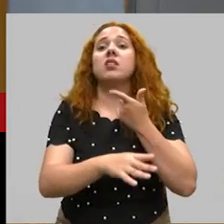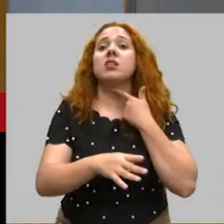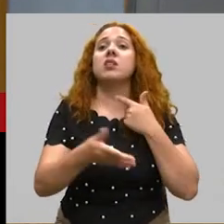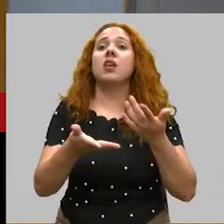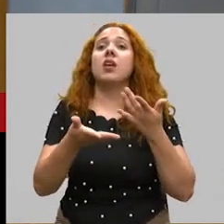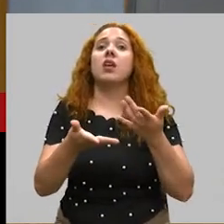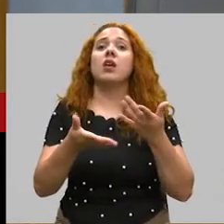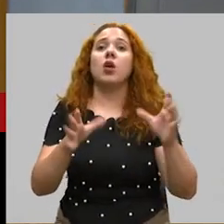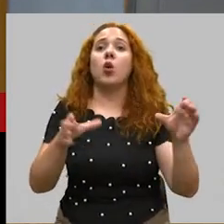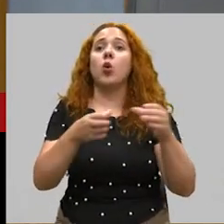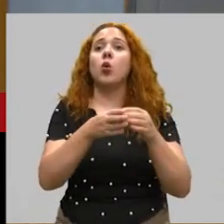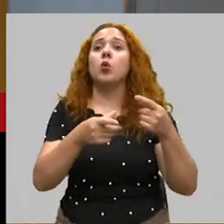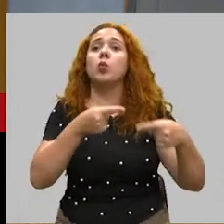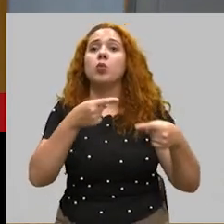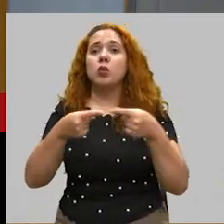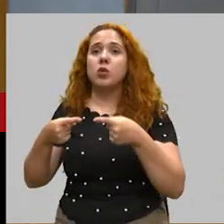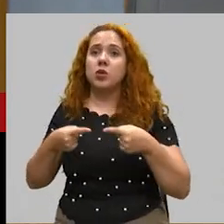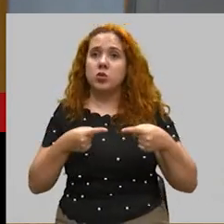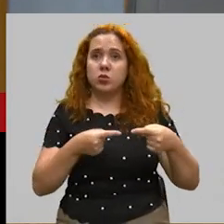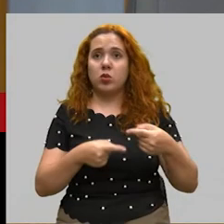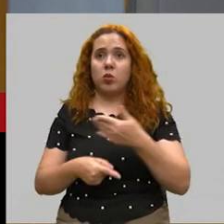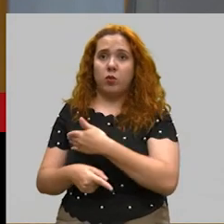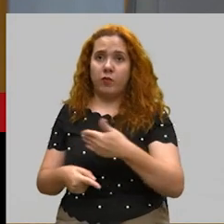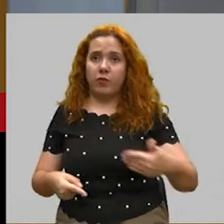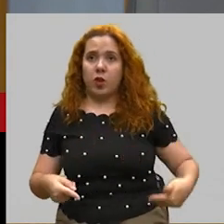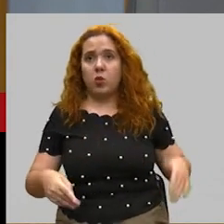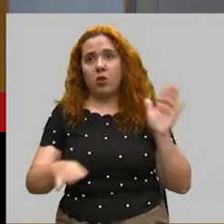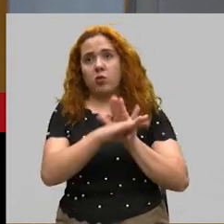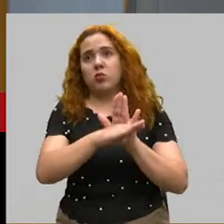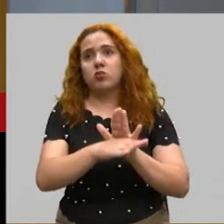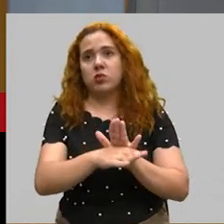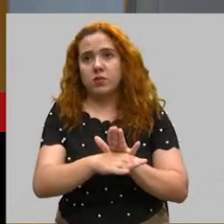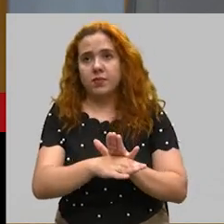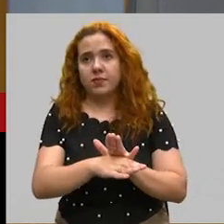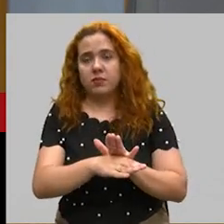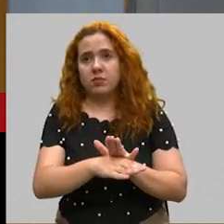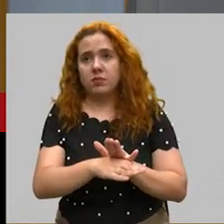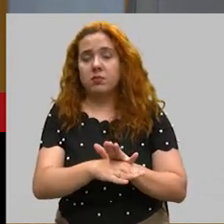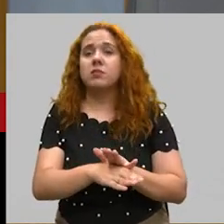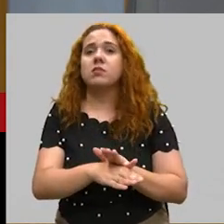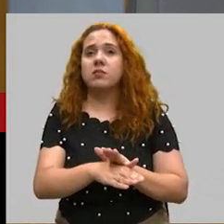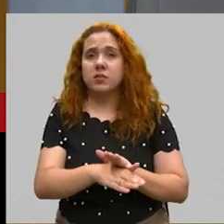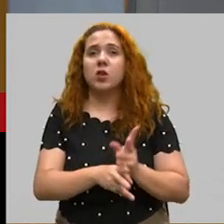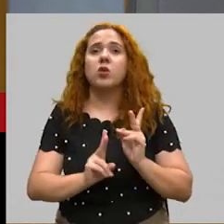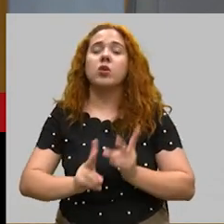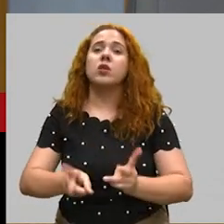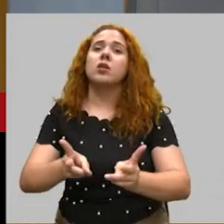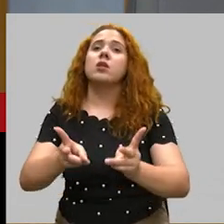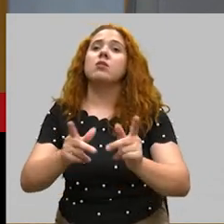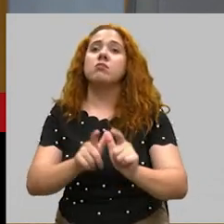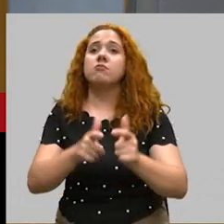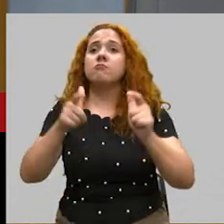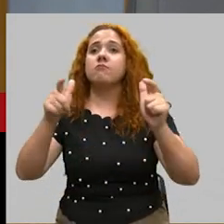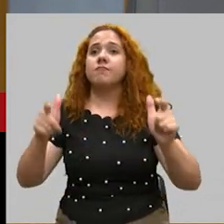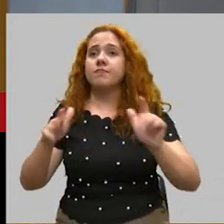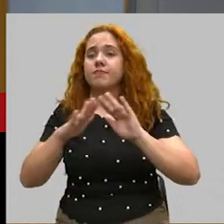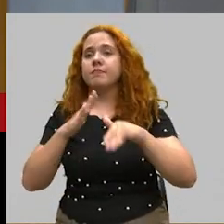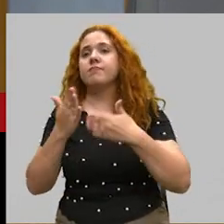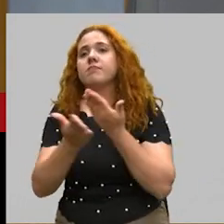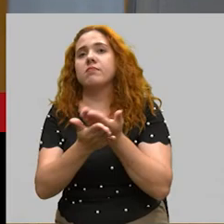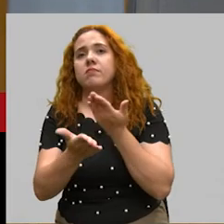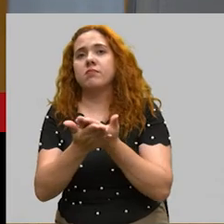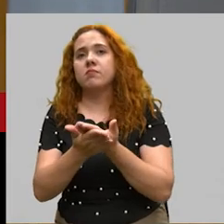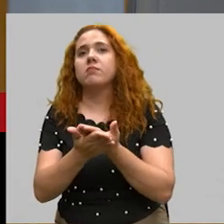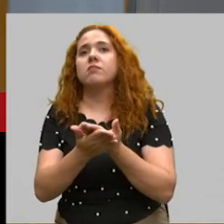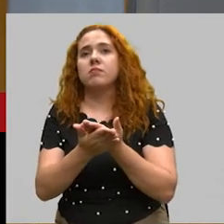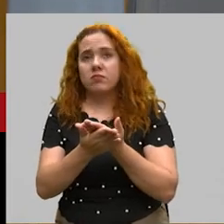está no grupo político que sustenta o Governo do Estado então pra gente continuar tendo expansão das escolas